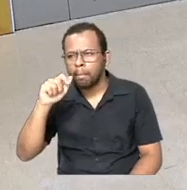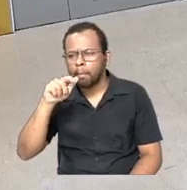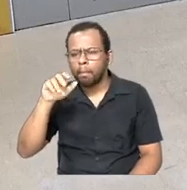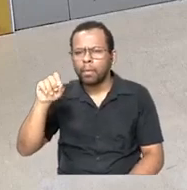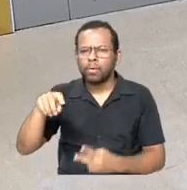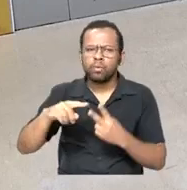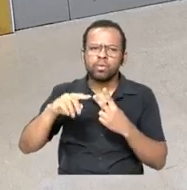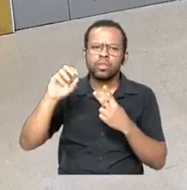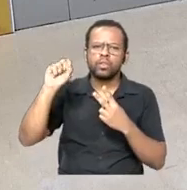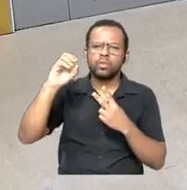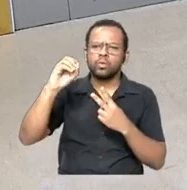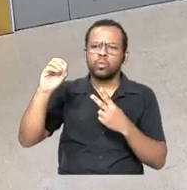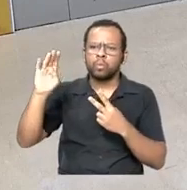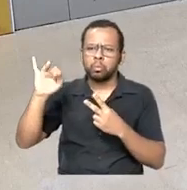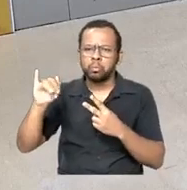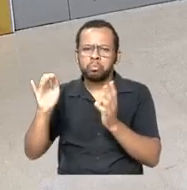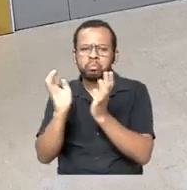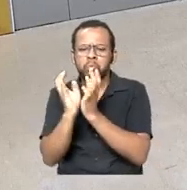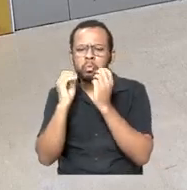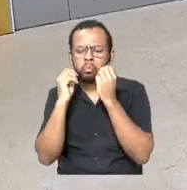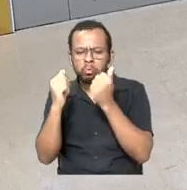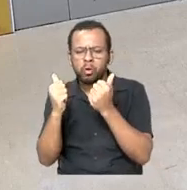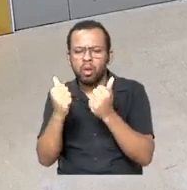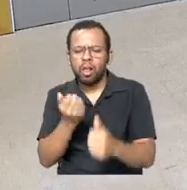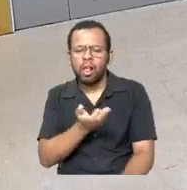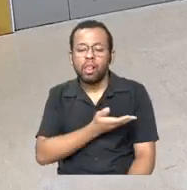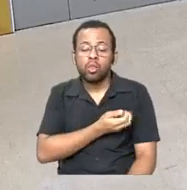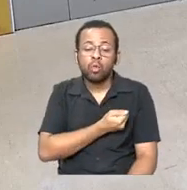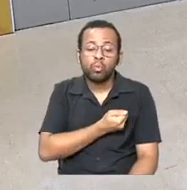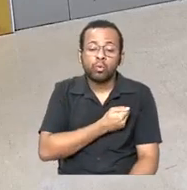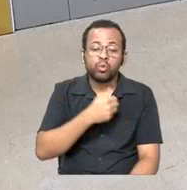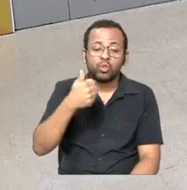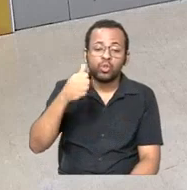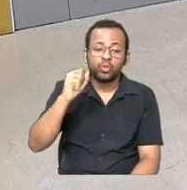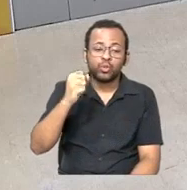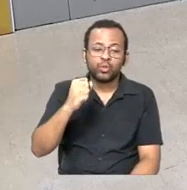turma boa 18 18